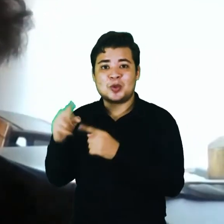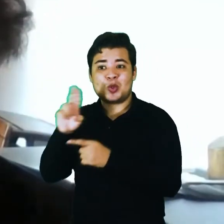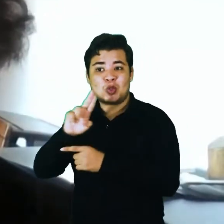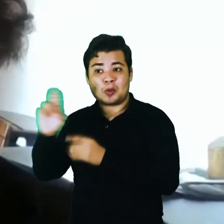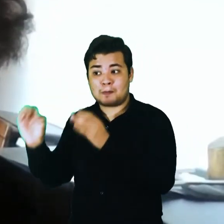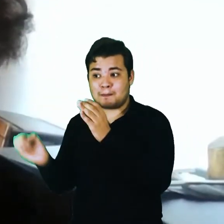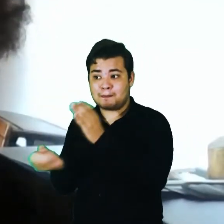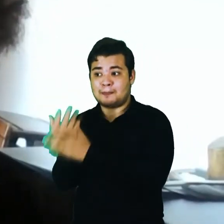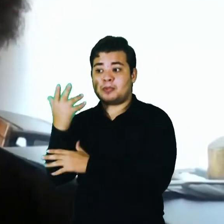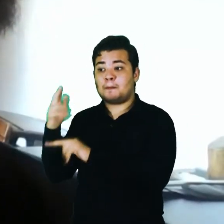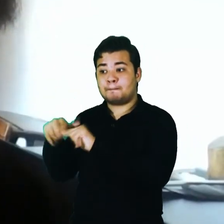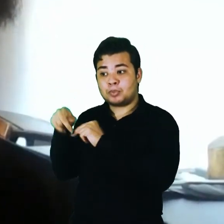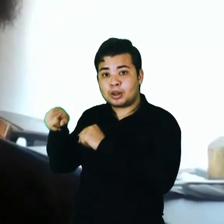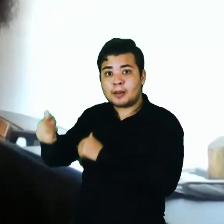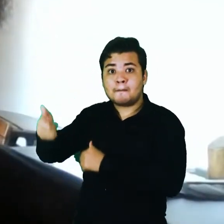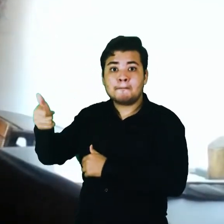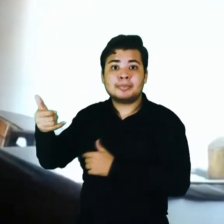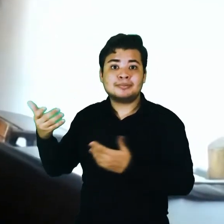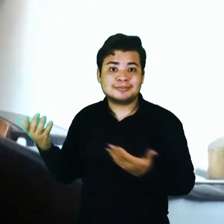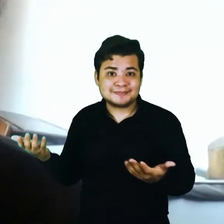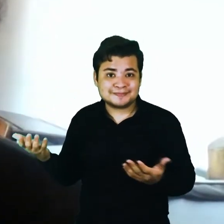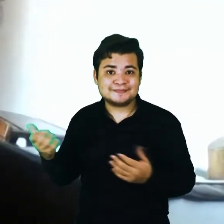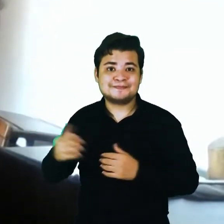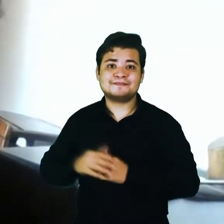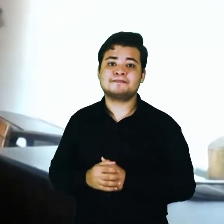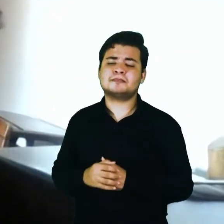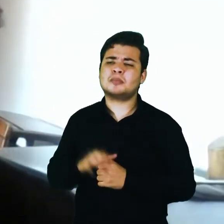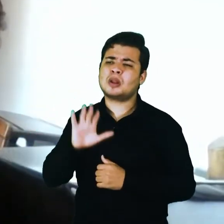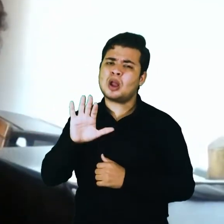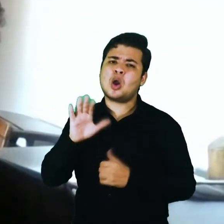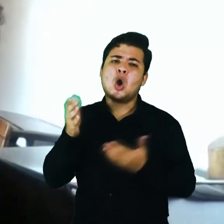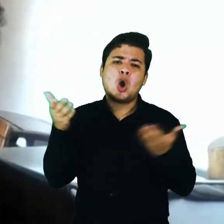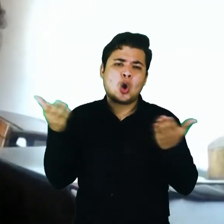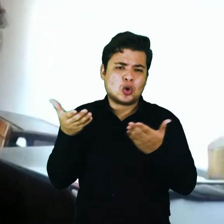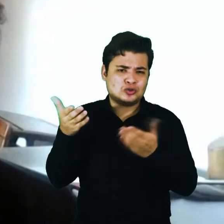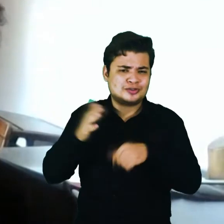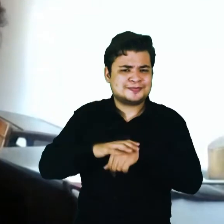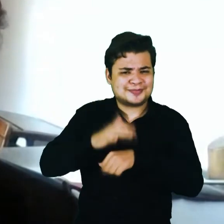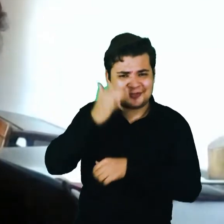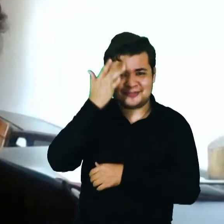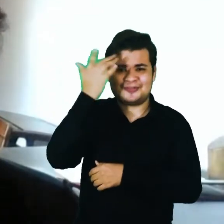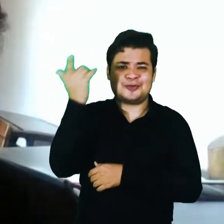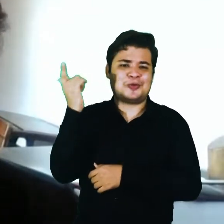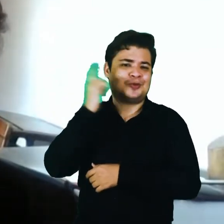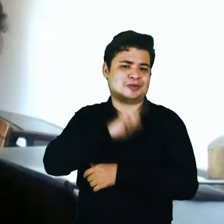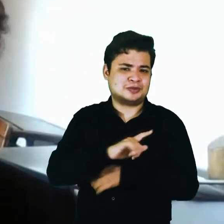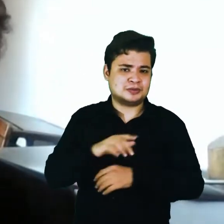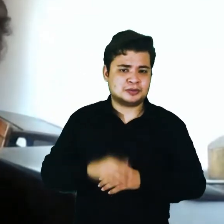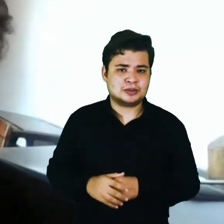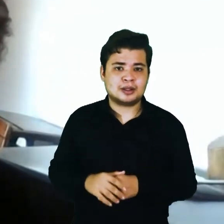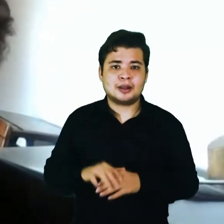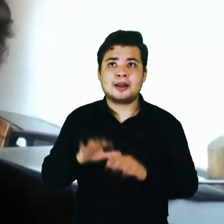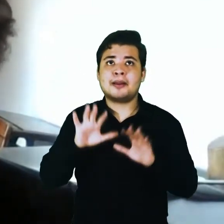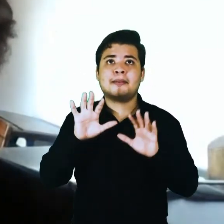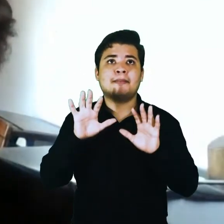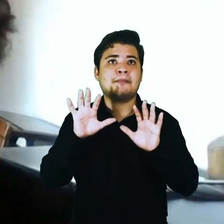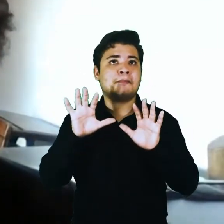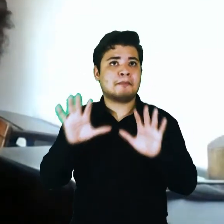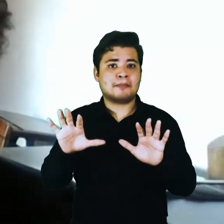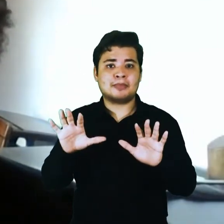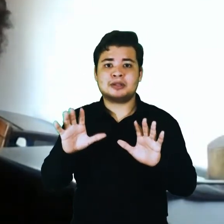nome, né, que é utilizado por ela, né? Então, hoje em dia está um pouco mais fácil, mas não quer dizer que também